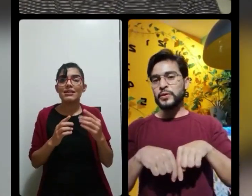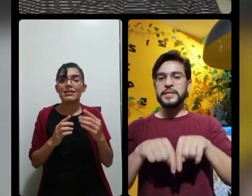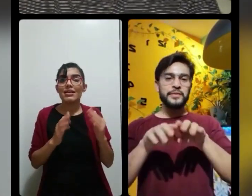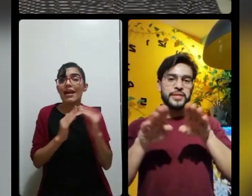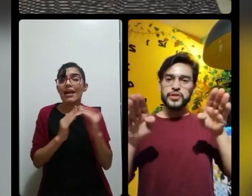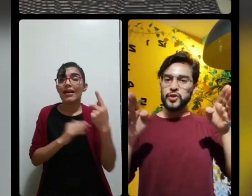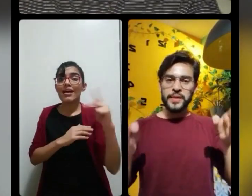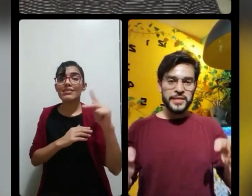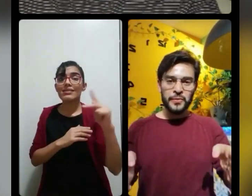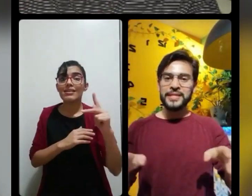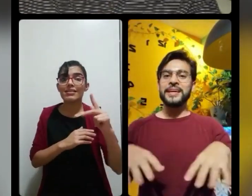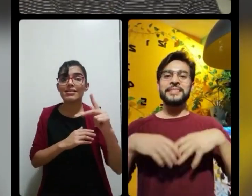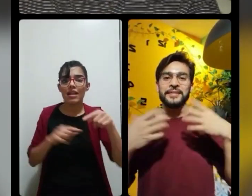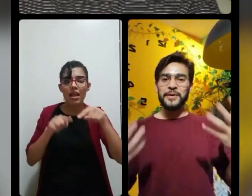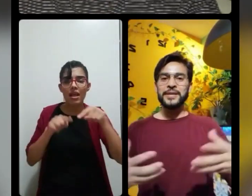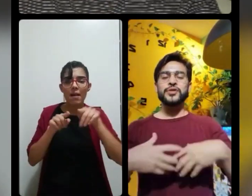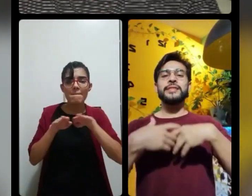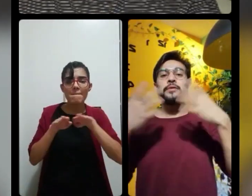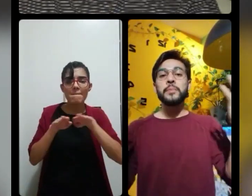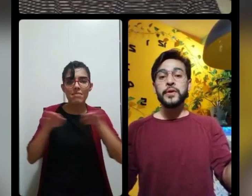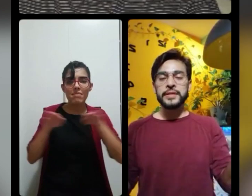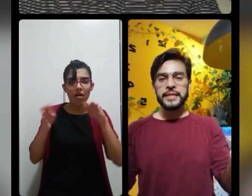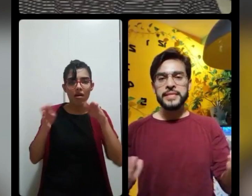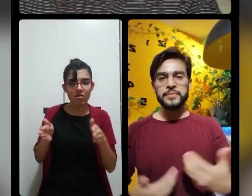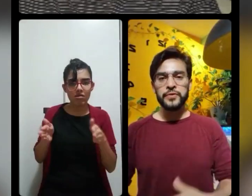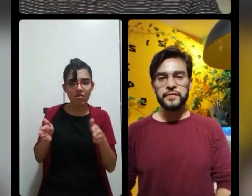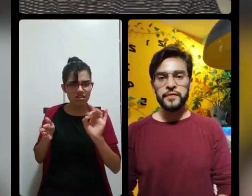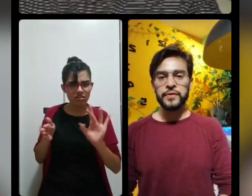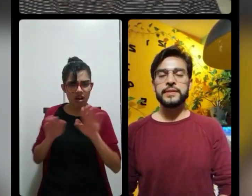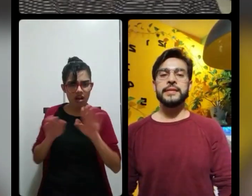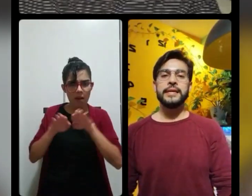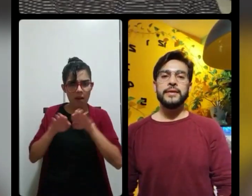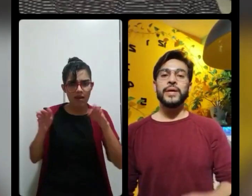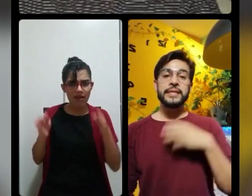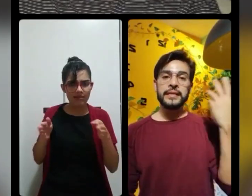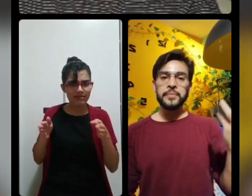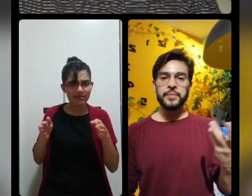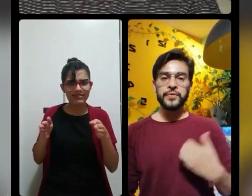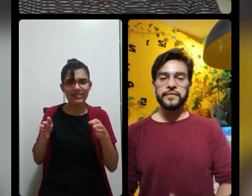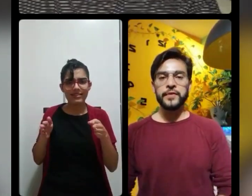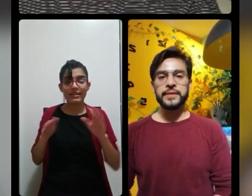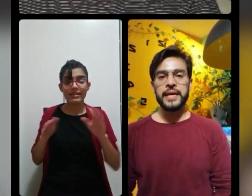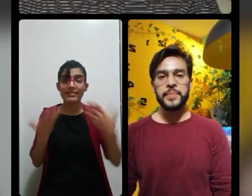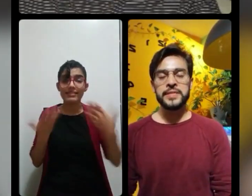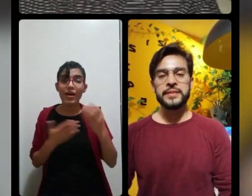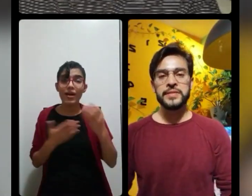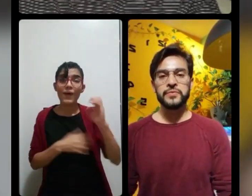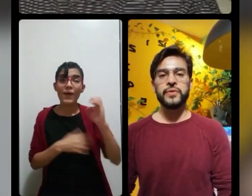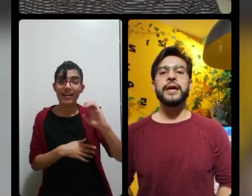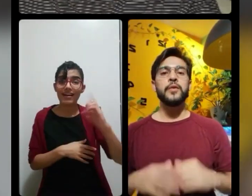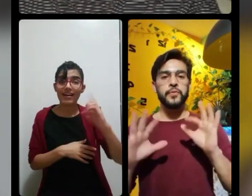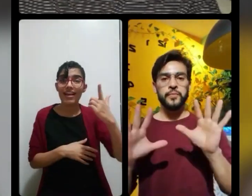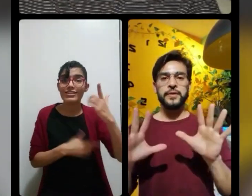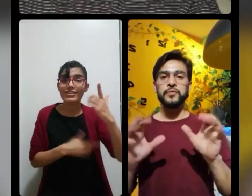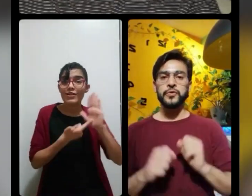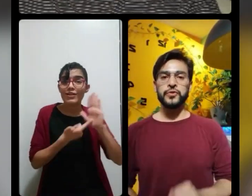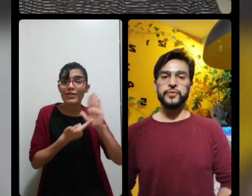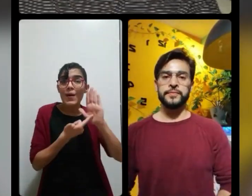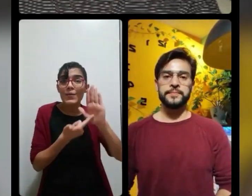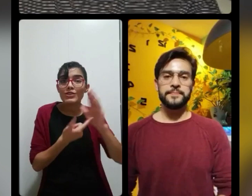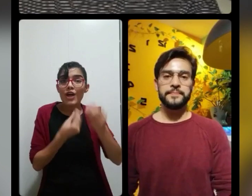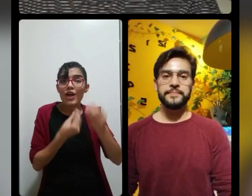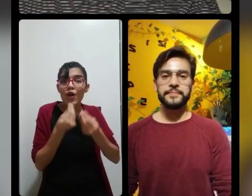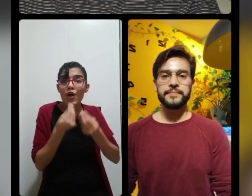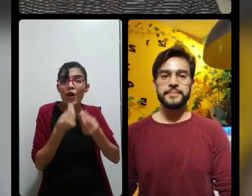mesa redonda e não existe só mesa quadrada. Então aí a gente tem uma potência muito forte, uma dinâmica muito forte de representação do real por meio do motor.